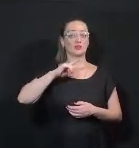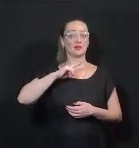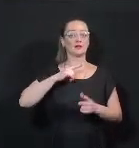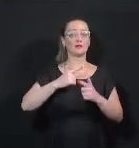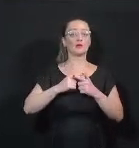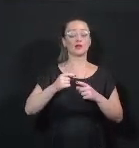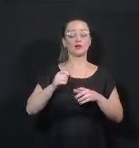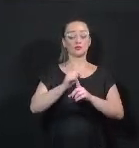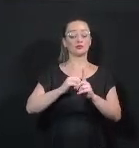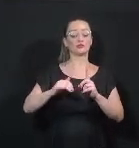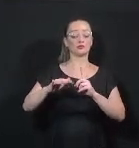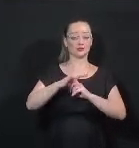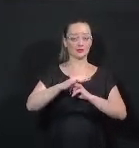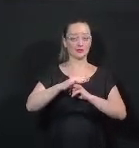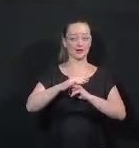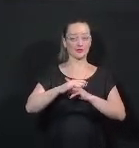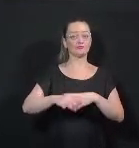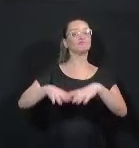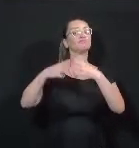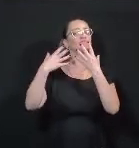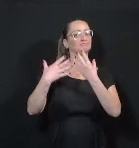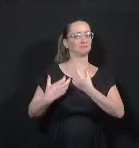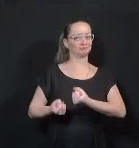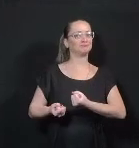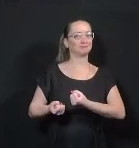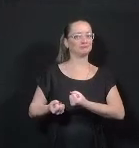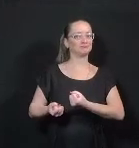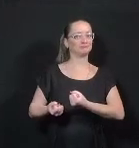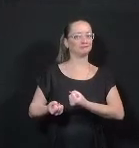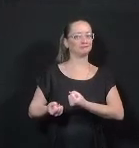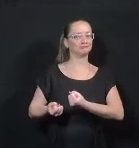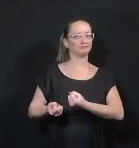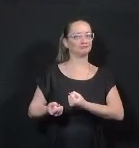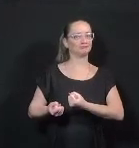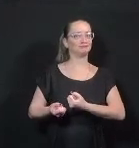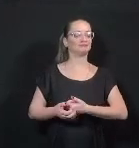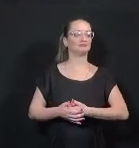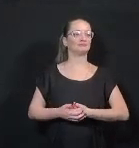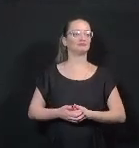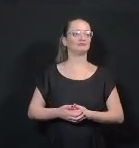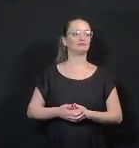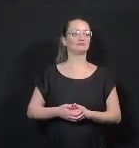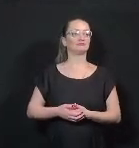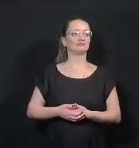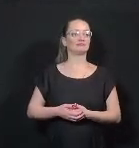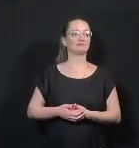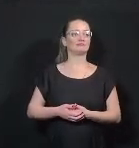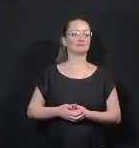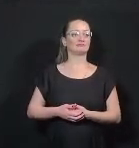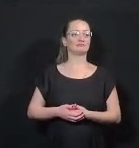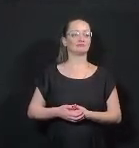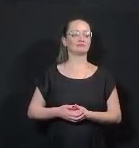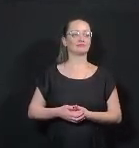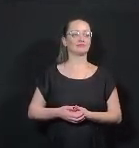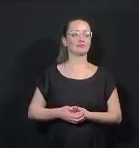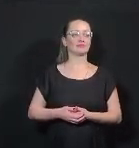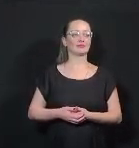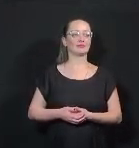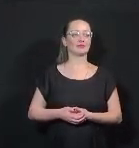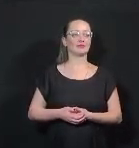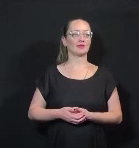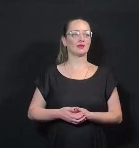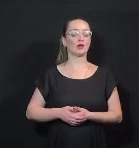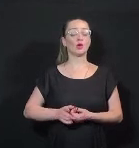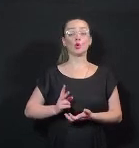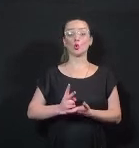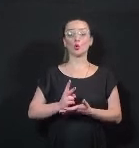sociedade comprou o fato de que não é possível continuar